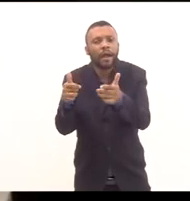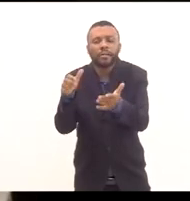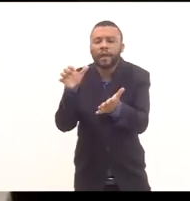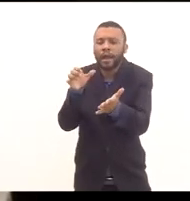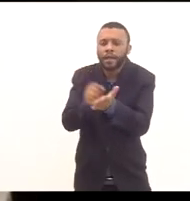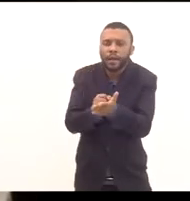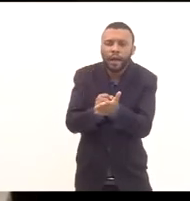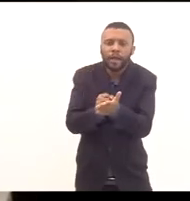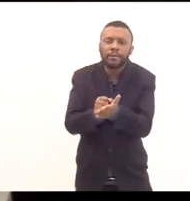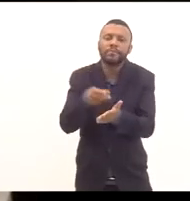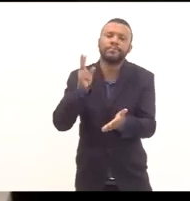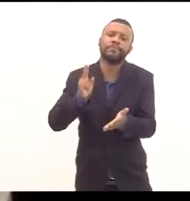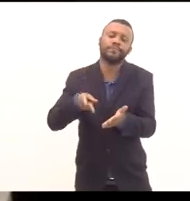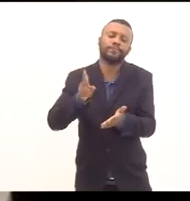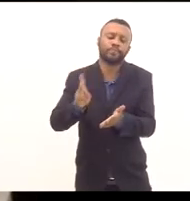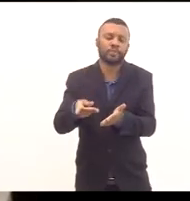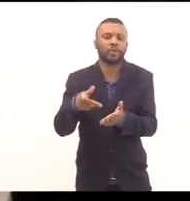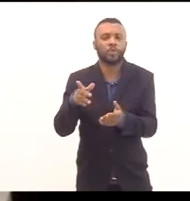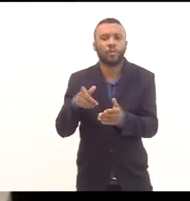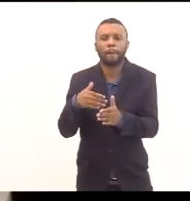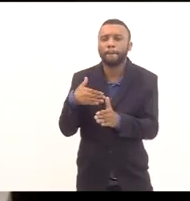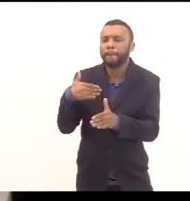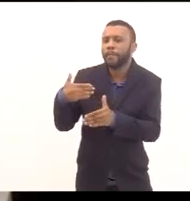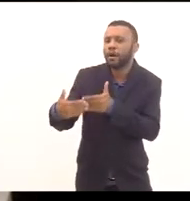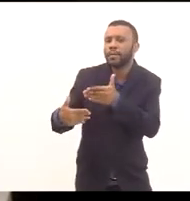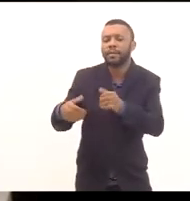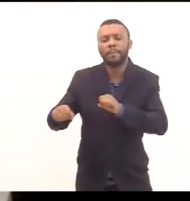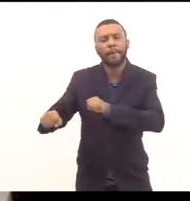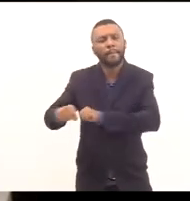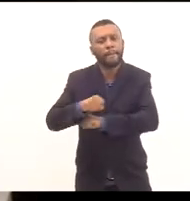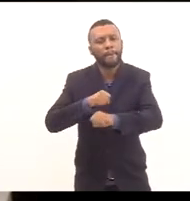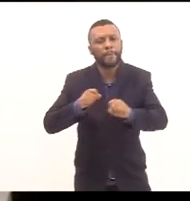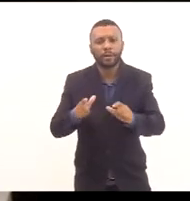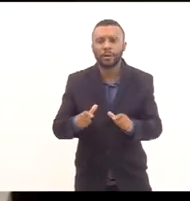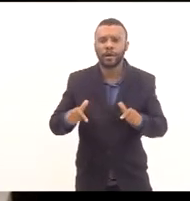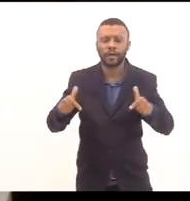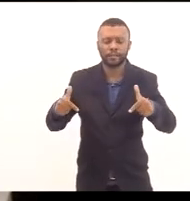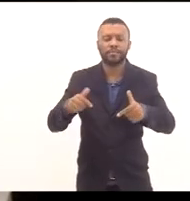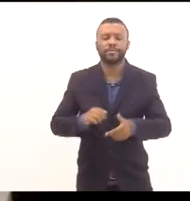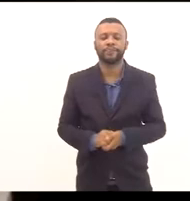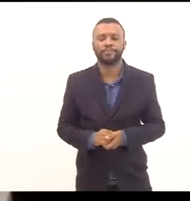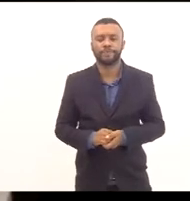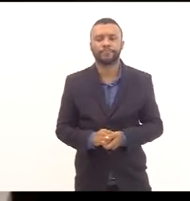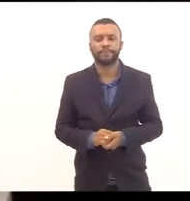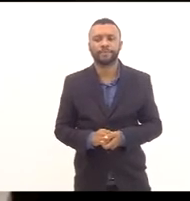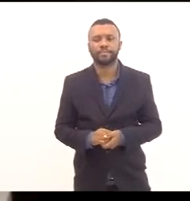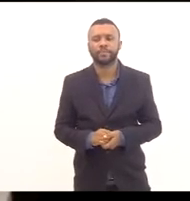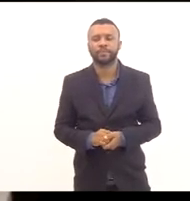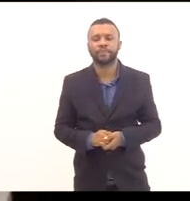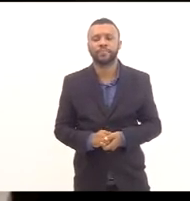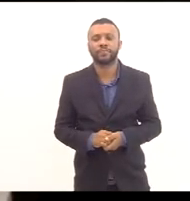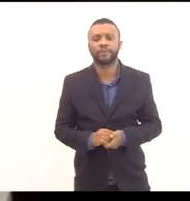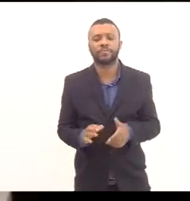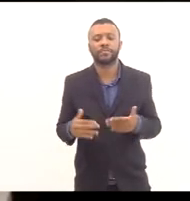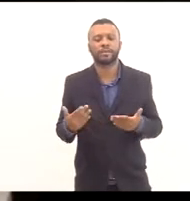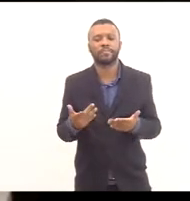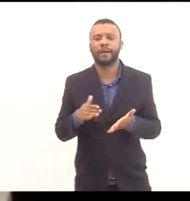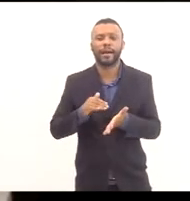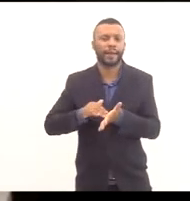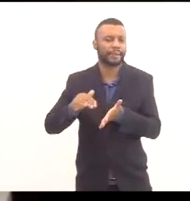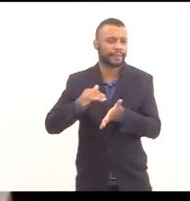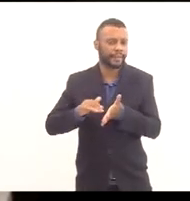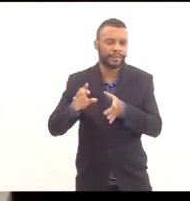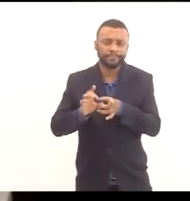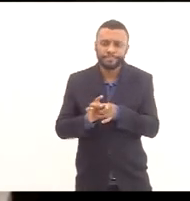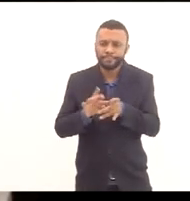vamos continuar com o processo antigo um bom Deputado A secretaria está à